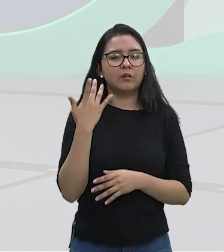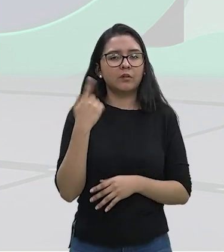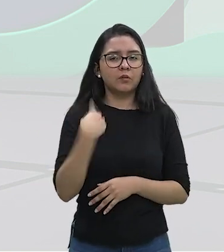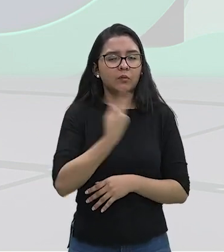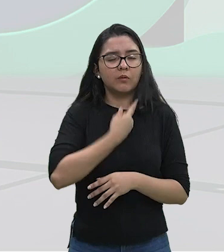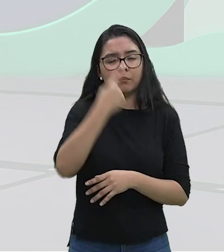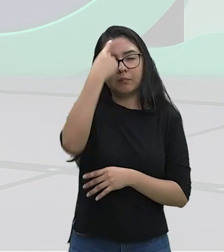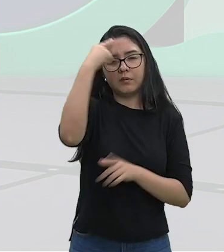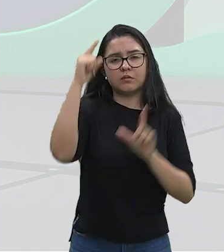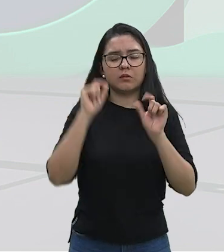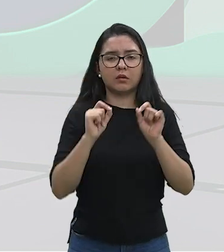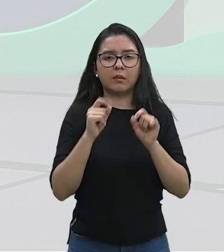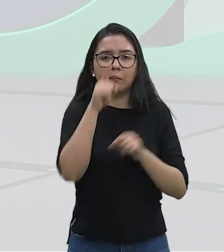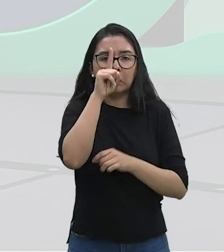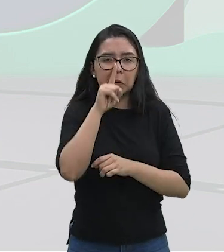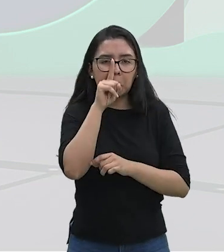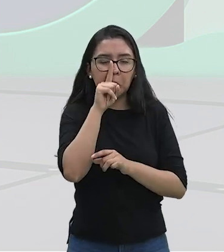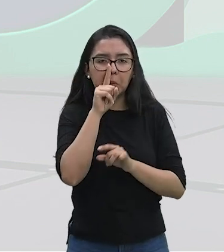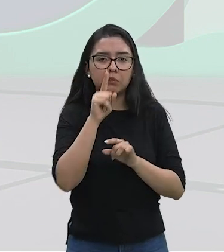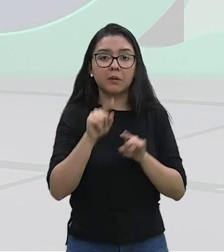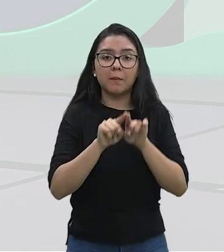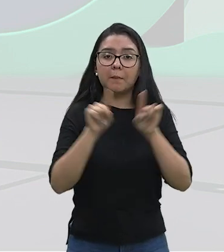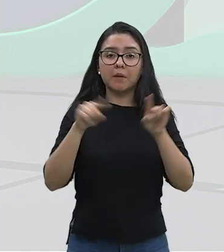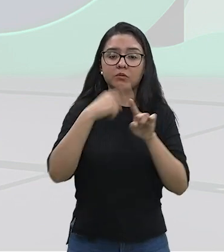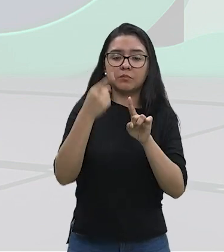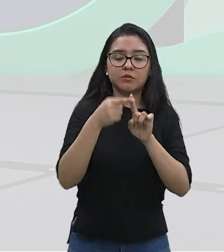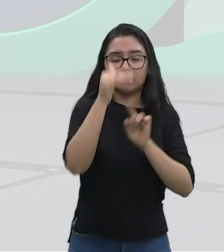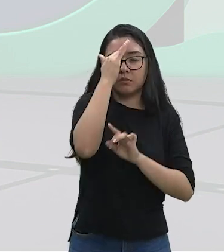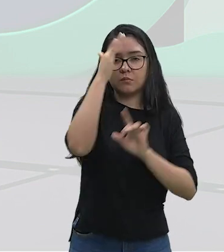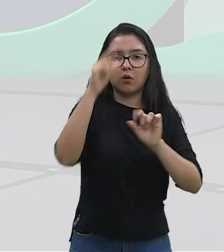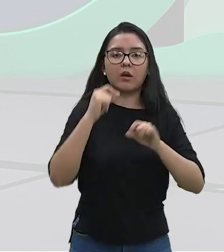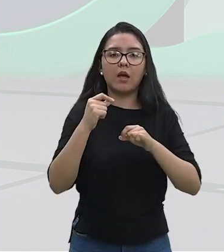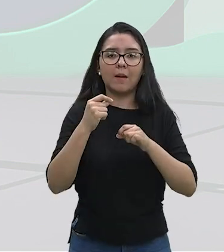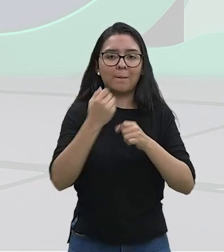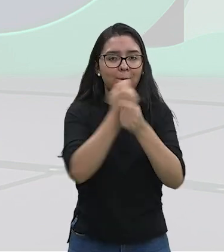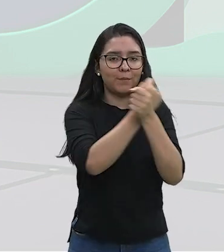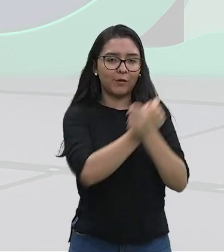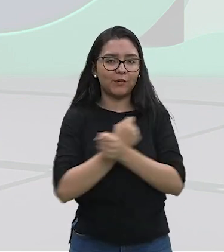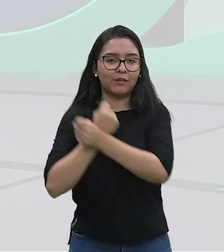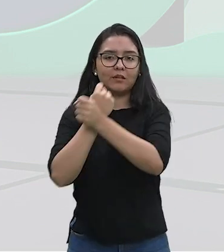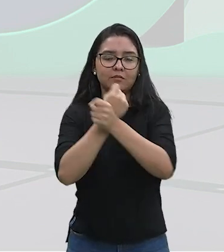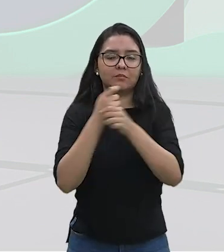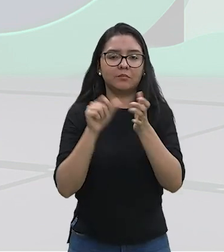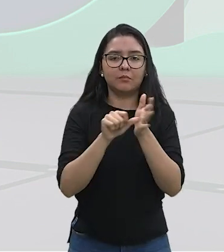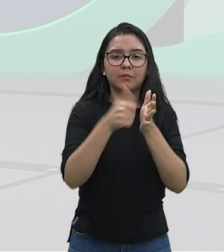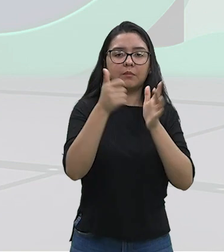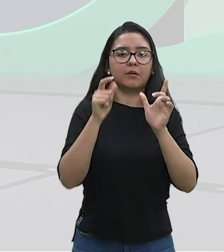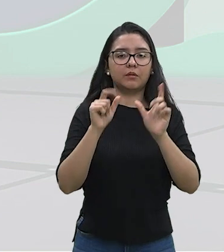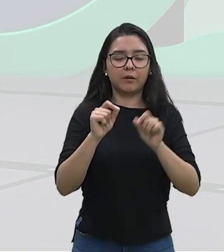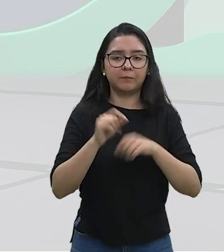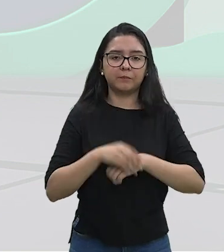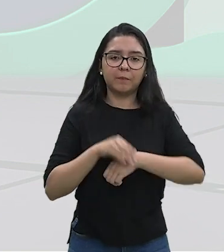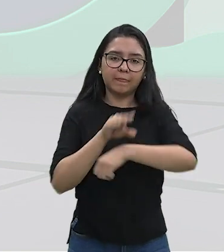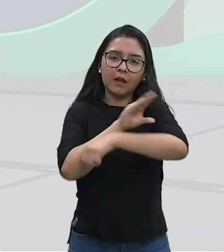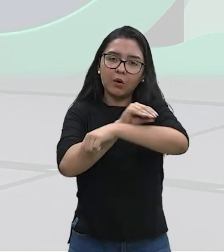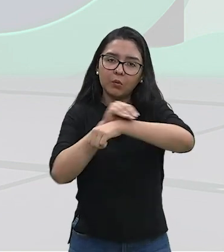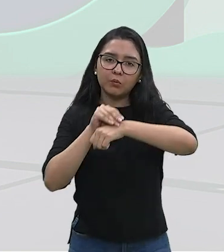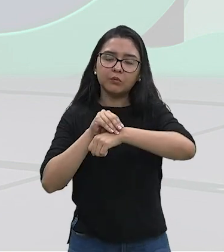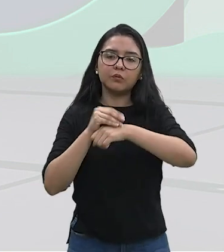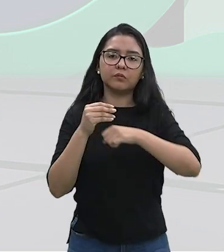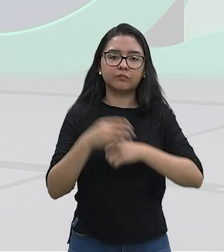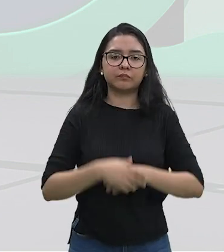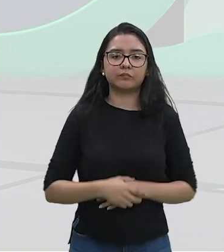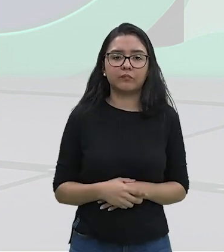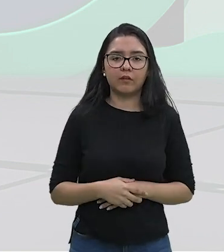né? A grande função delas é proteger o nosso organismo. Primeiro, ele vai ali dar uma